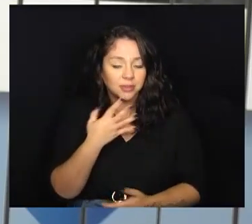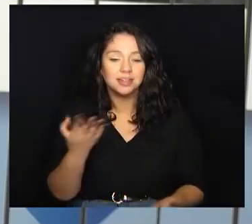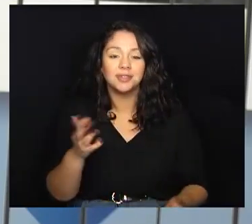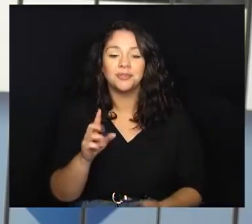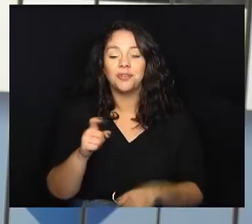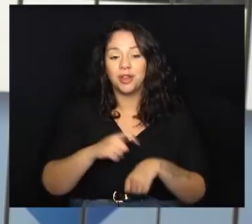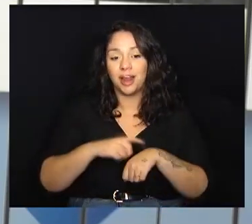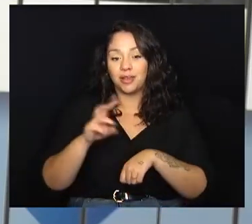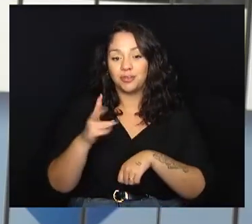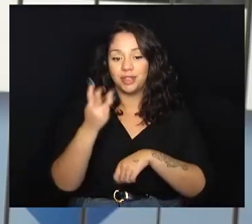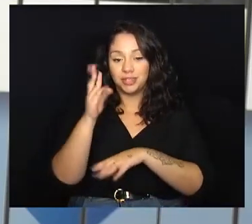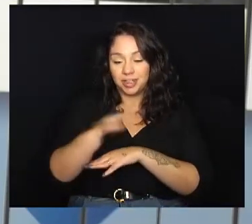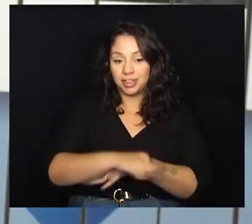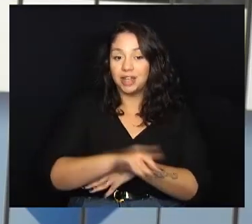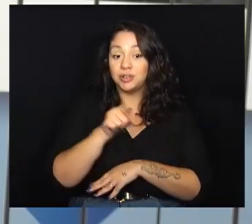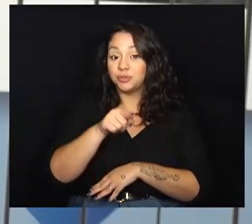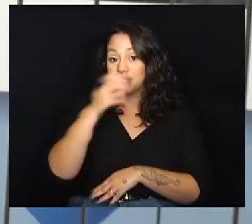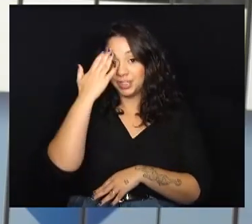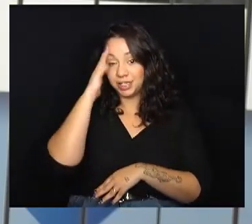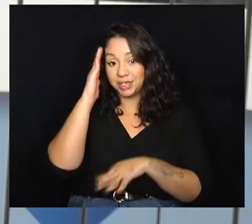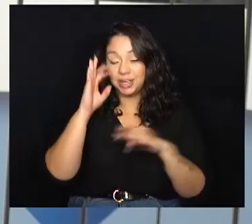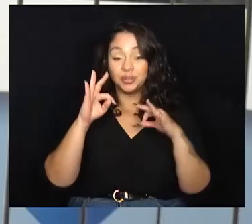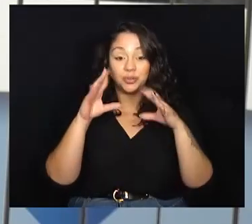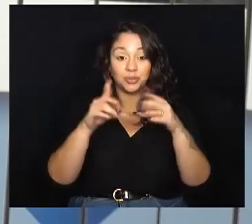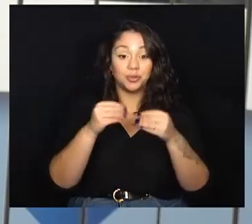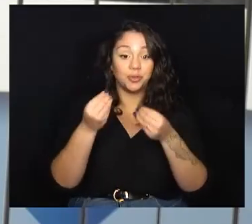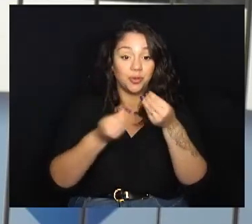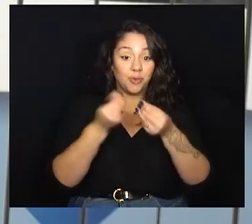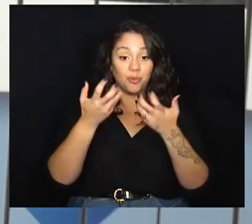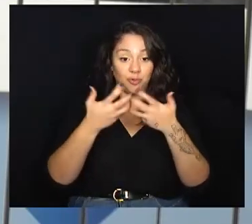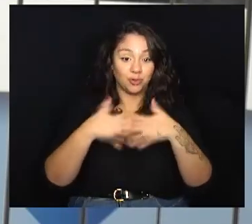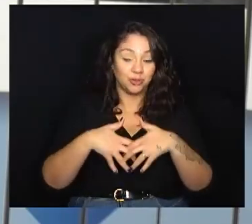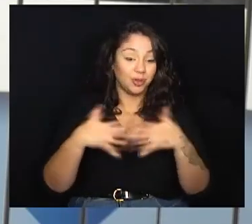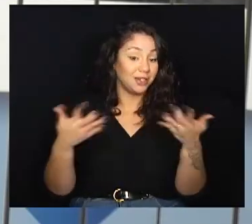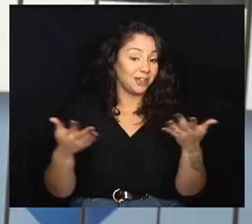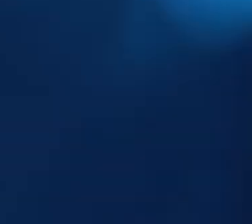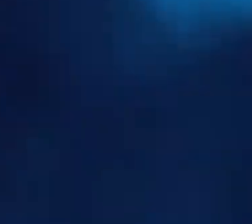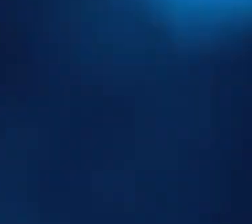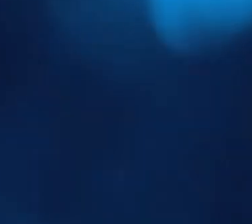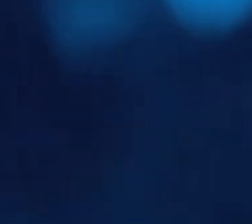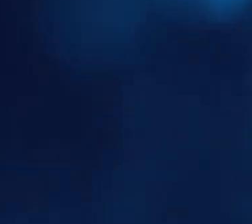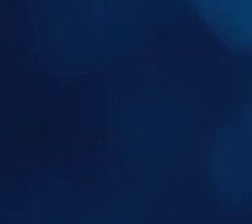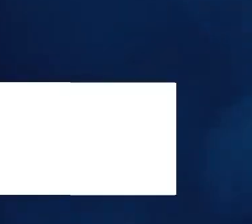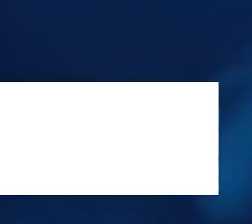3 da tarde você vai entender tudo como funciona e quem sabe poder participar.